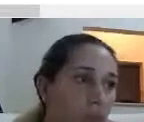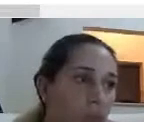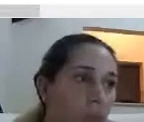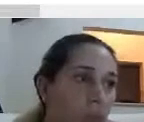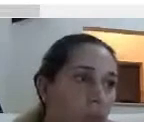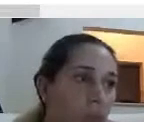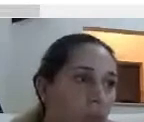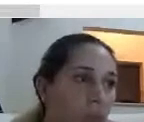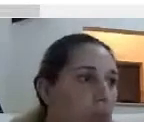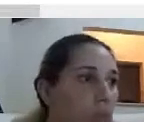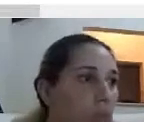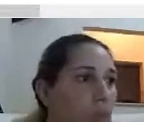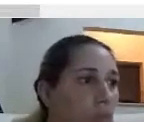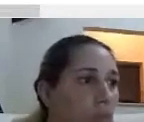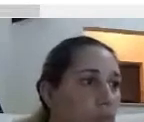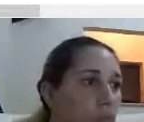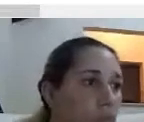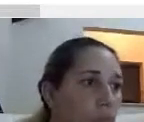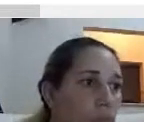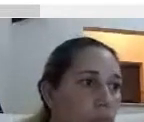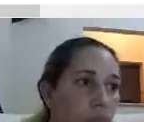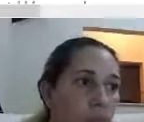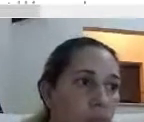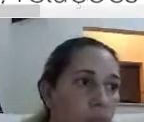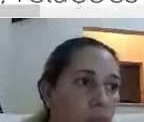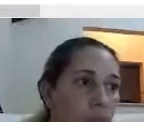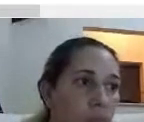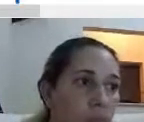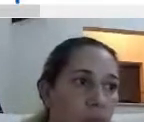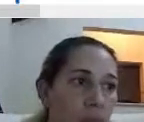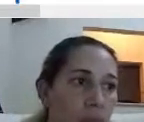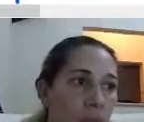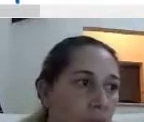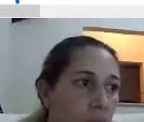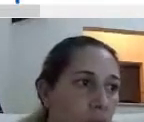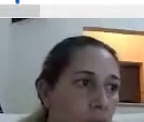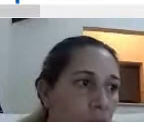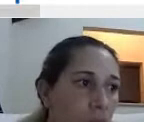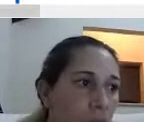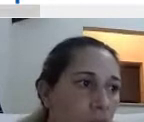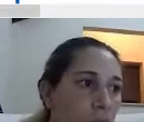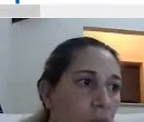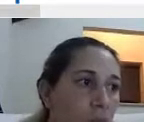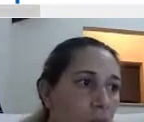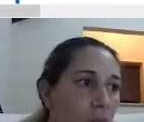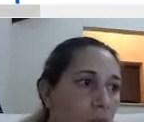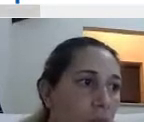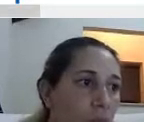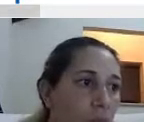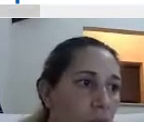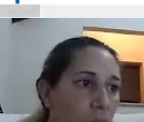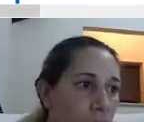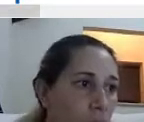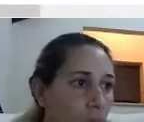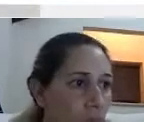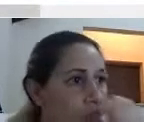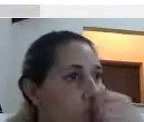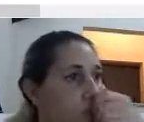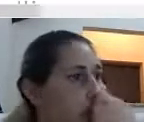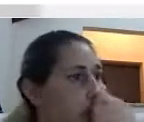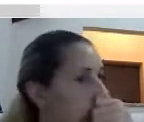dos dados e os seus tamanhos. Está tudo aqui, ó, o exemplo, ó. Descrição, tipo, tamanho.